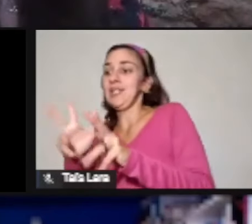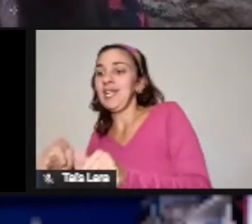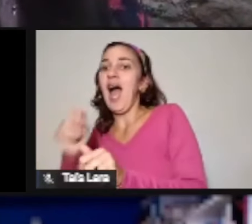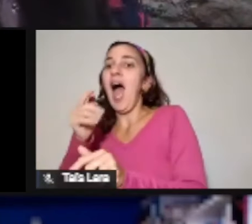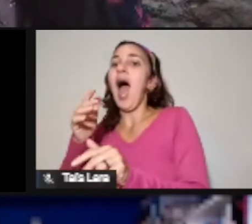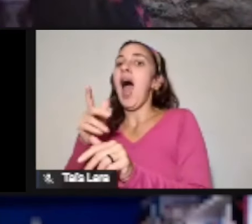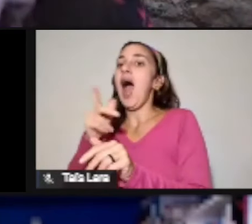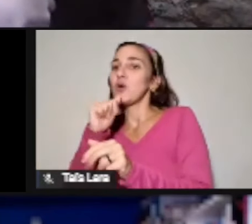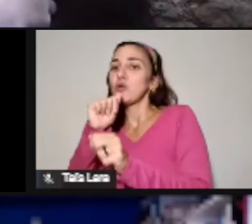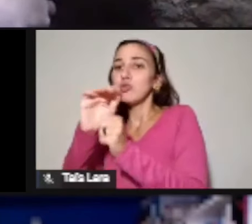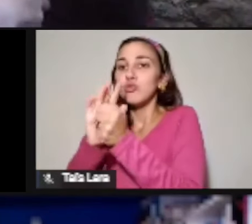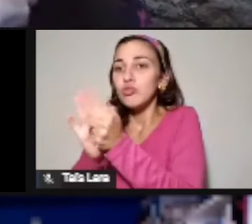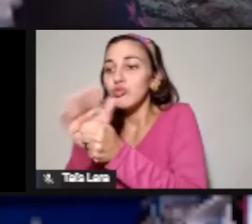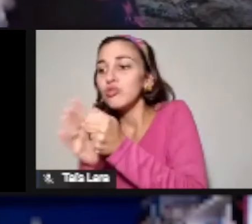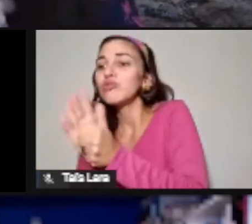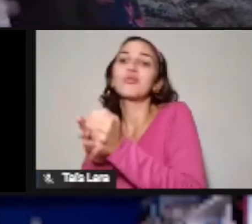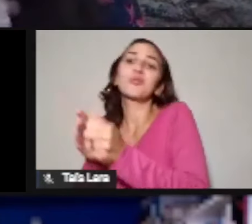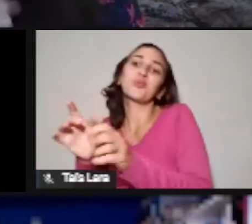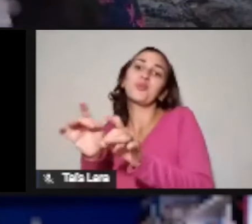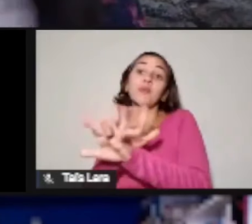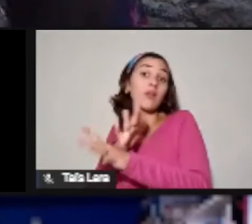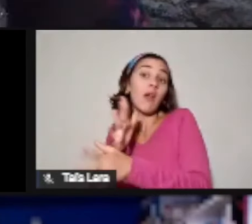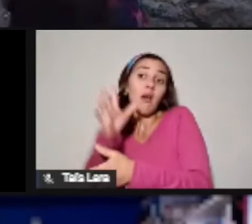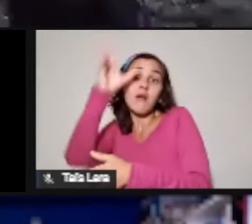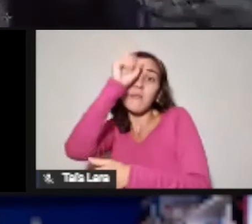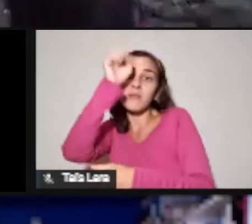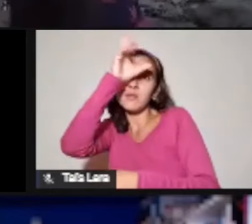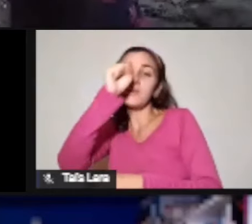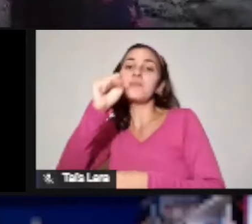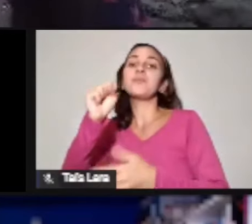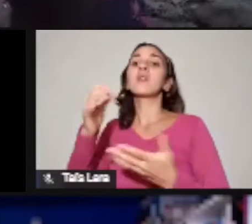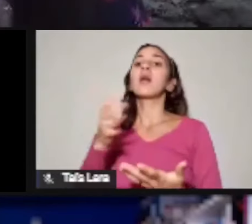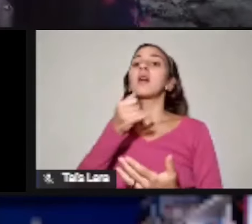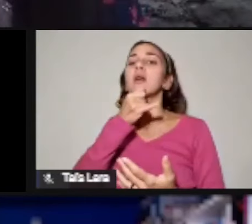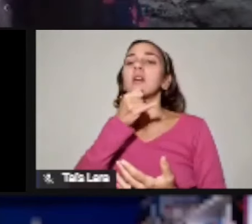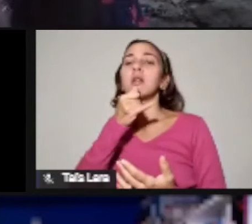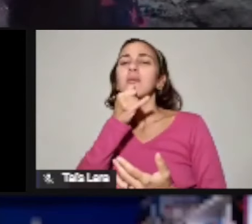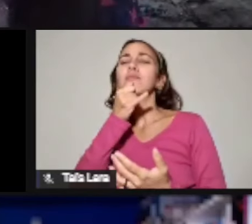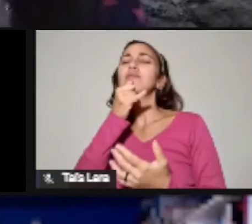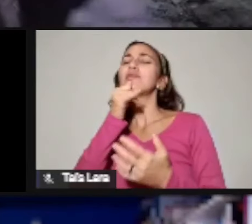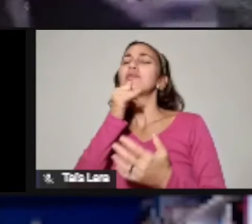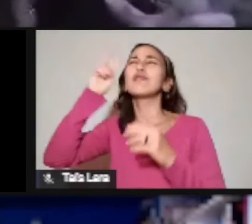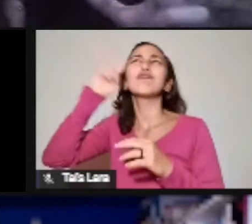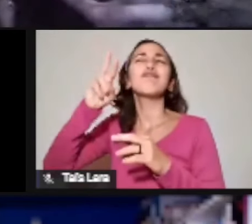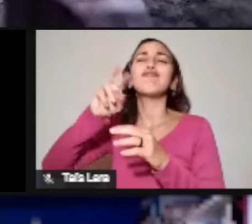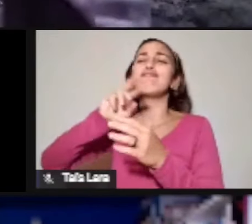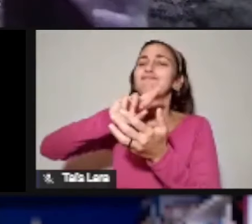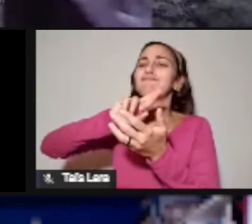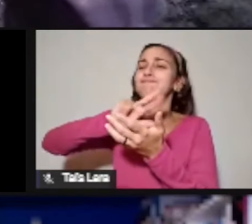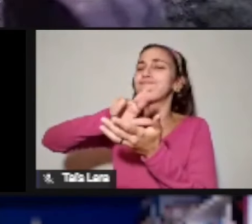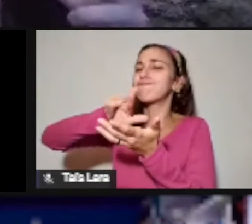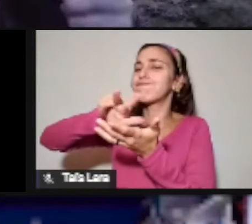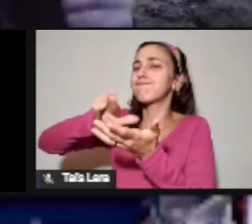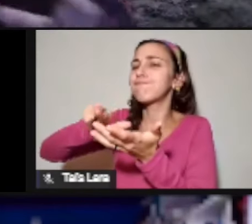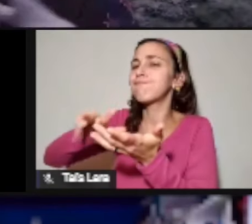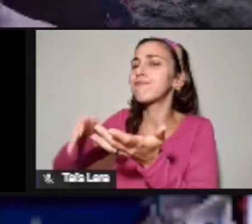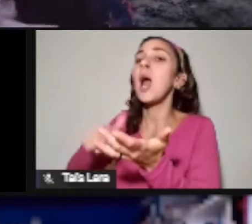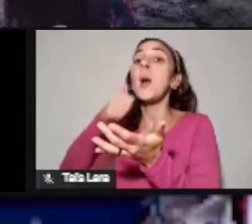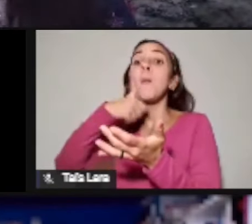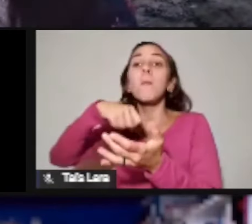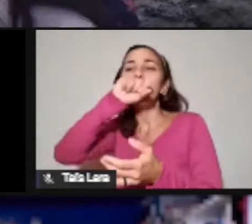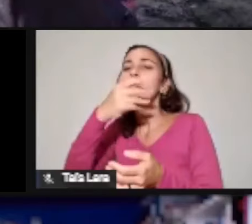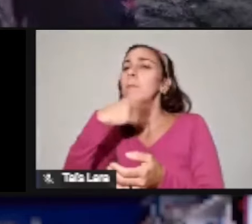jeito. De mães que tinham apanhado também e achavam que era assim, que não tinha outro jeito. E ali eles